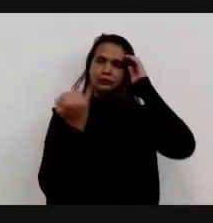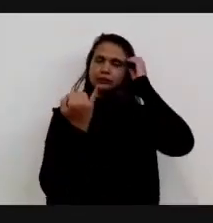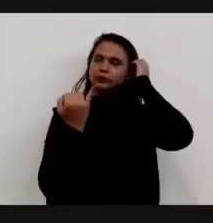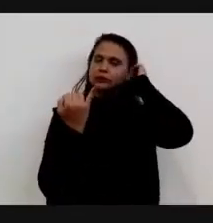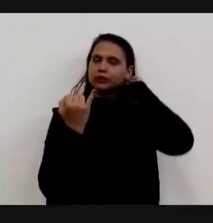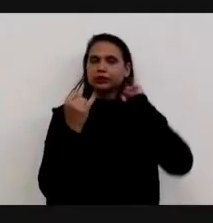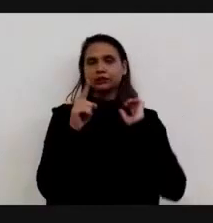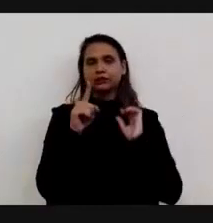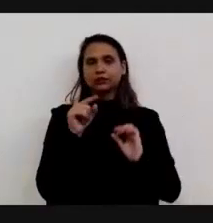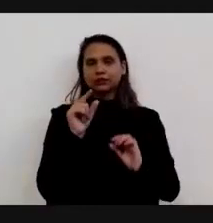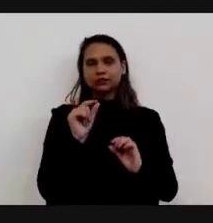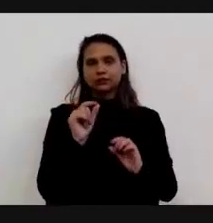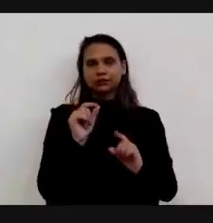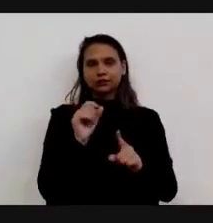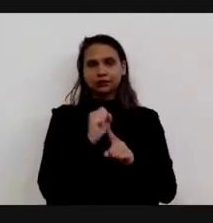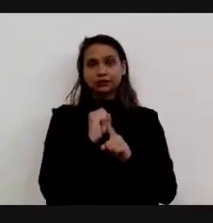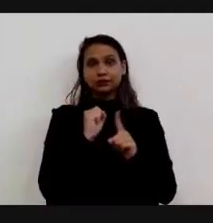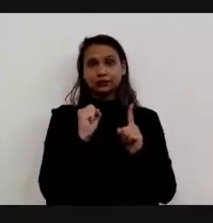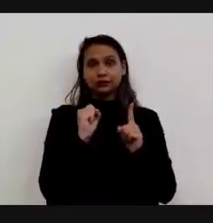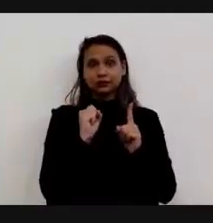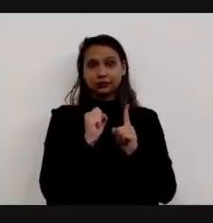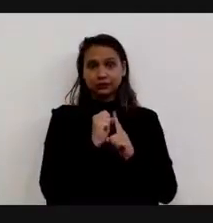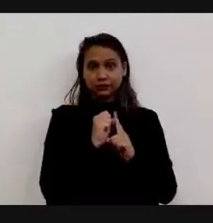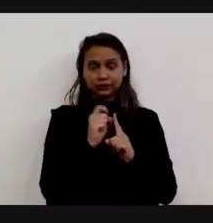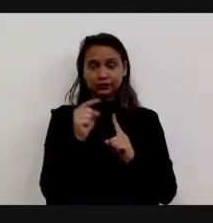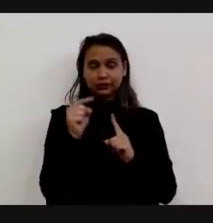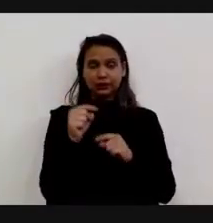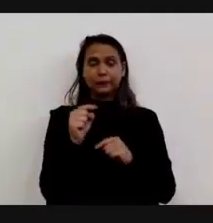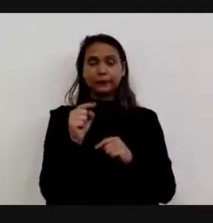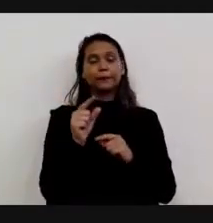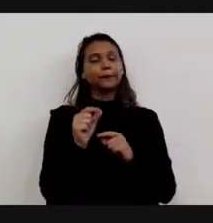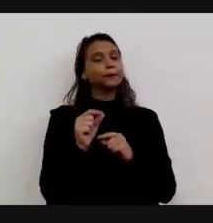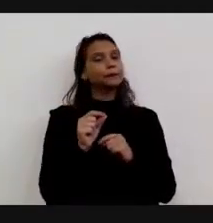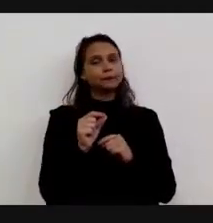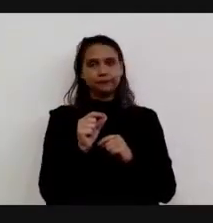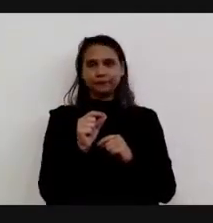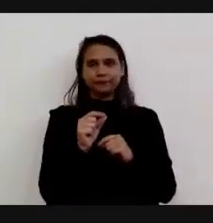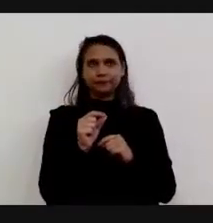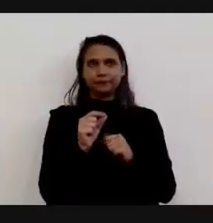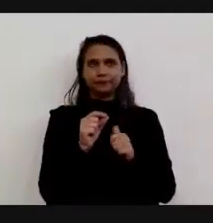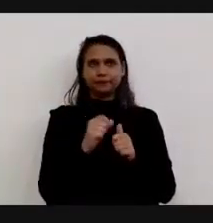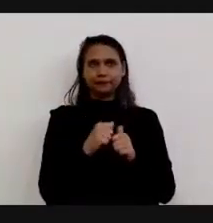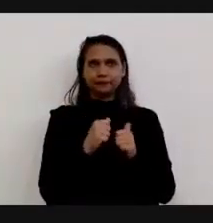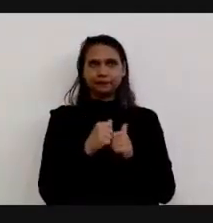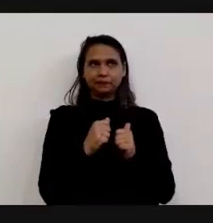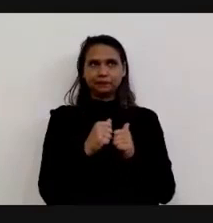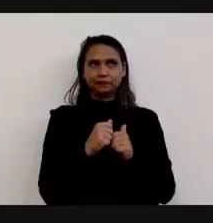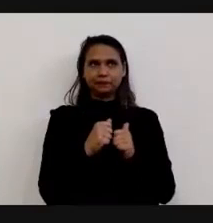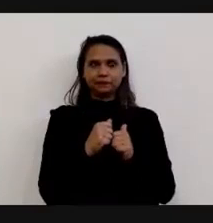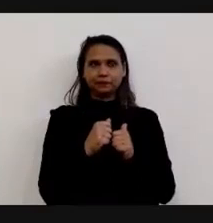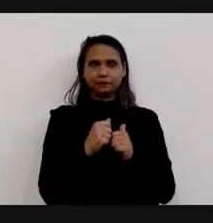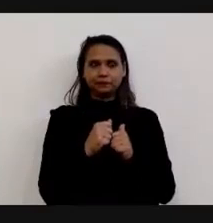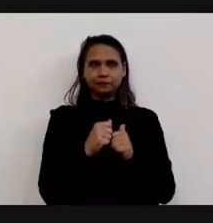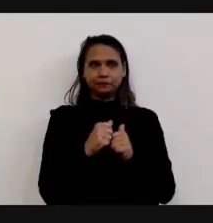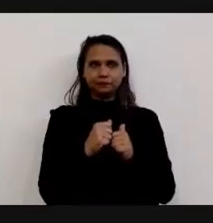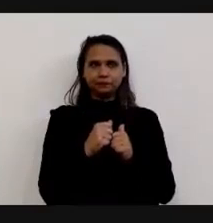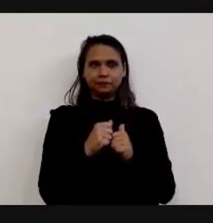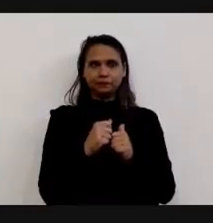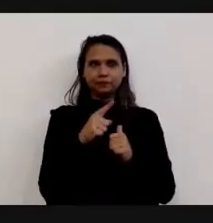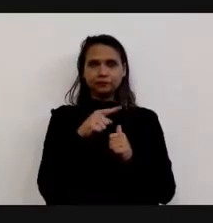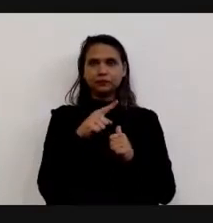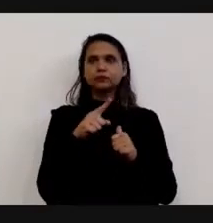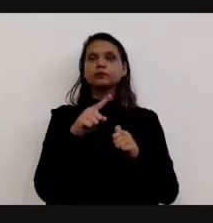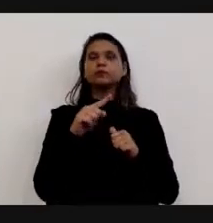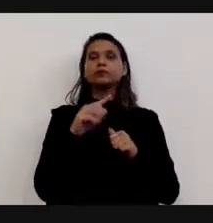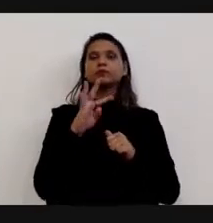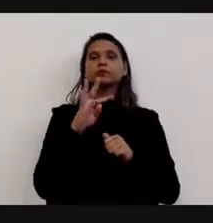a aceleração social. A aceleração social é um fenômeno que foi proposto por um cidadão chamado Hartmut Rosa. Essa